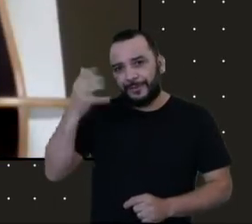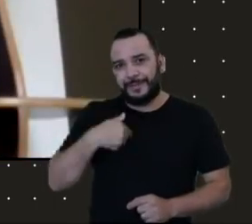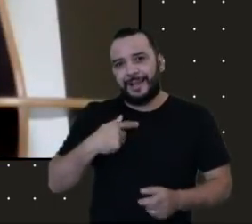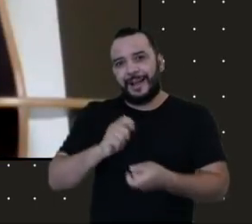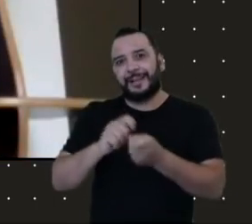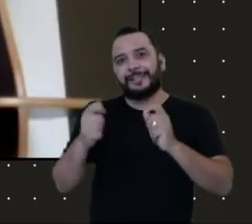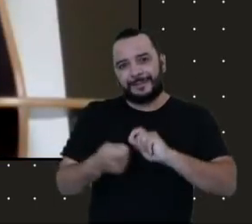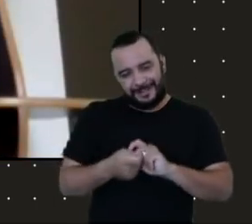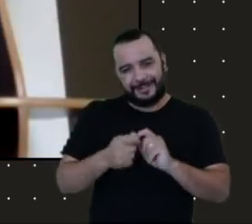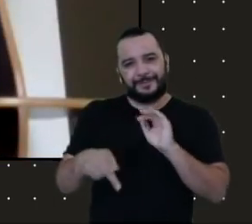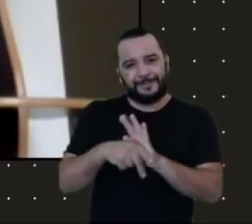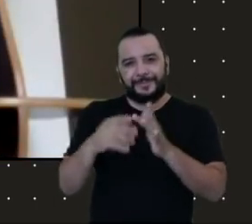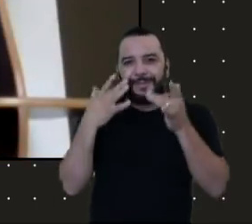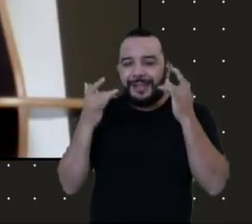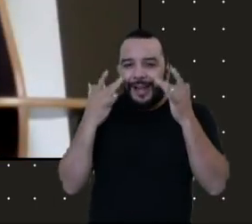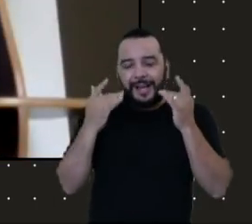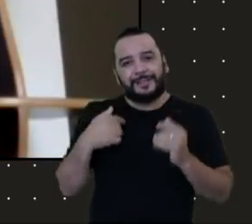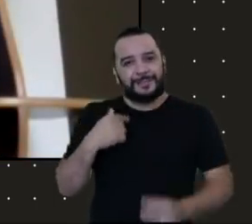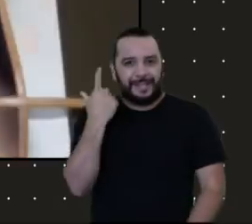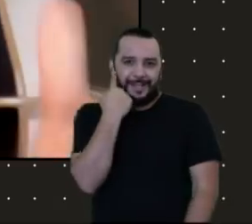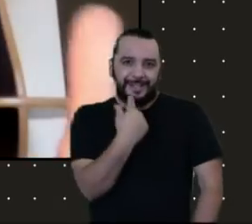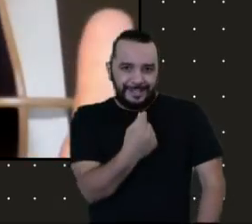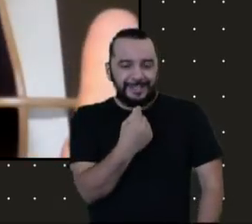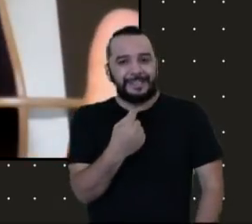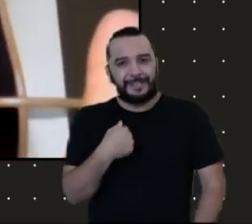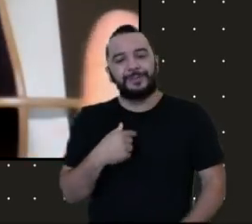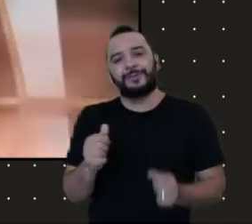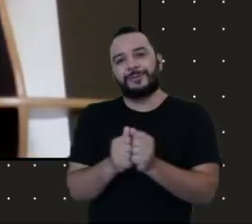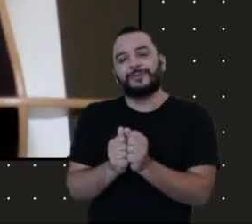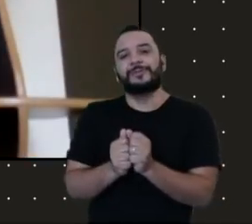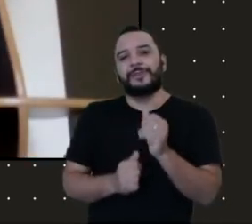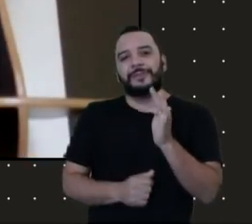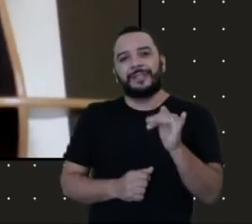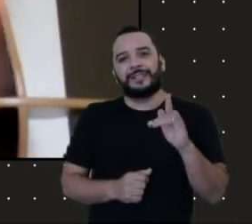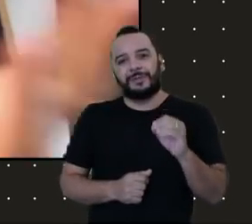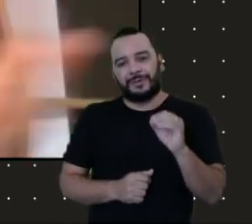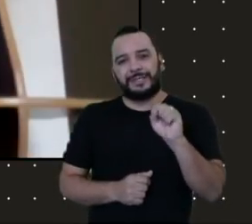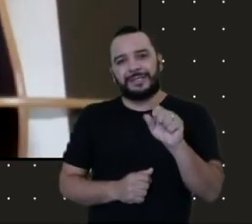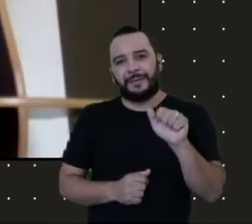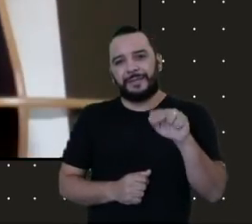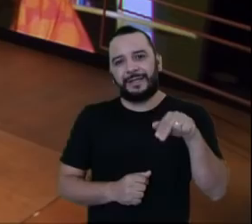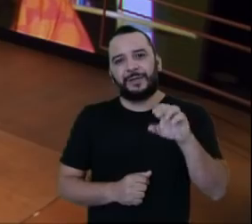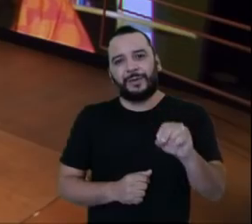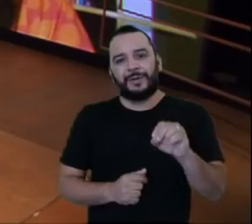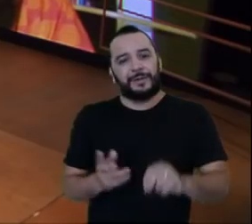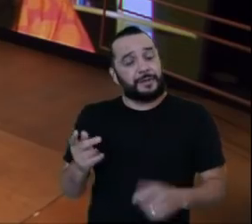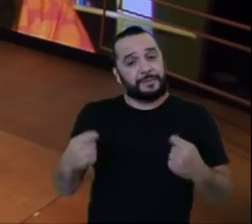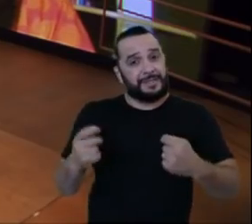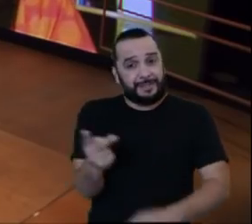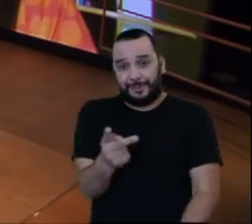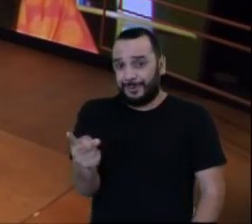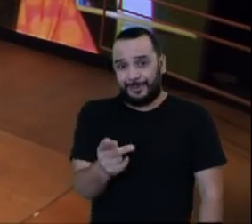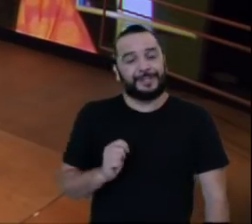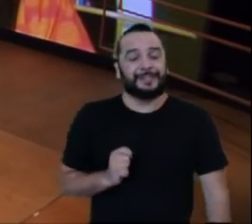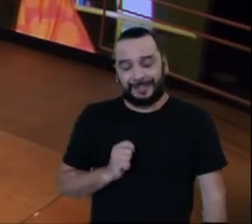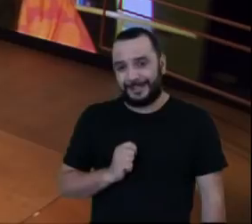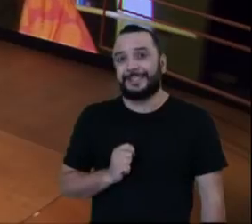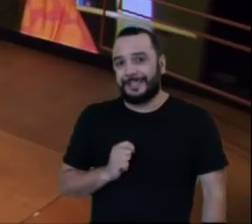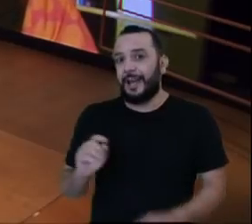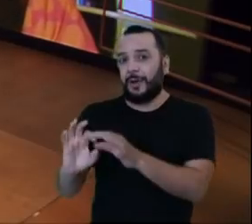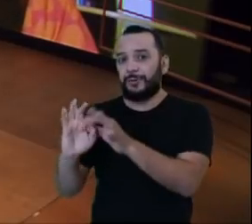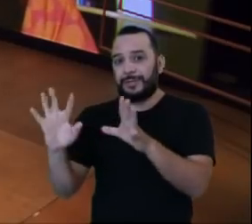esse trabalho. Eu sempre fui admiradora de Clarice desde a minha adolescência. Ela sempre foi essencial na minha